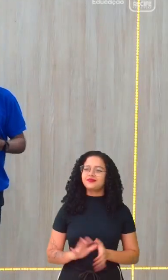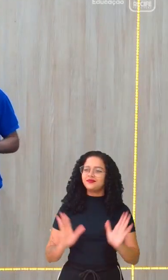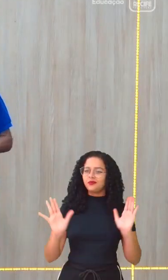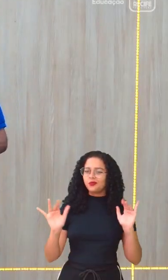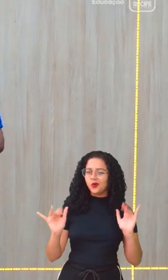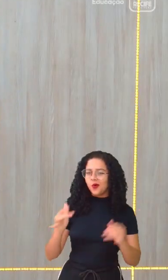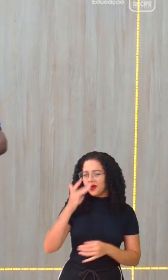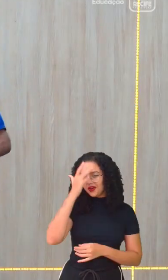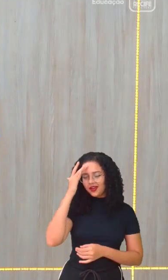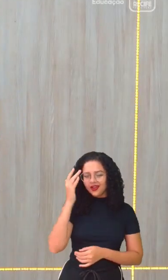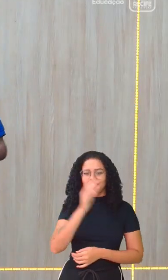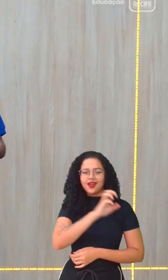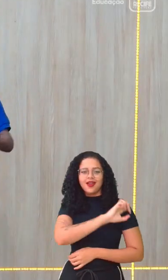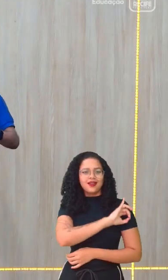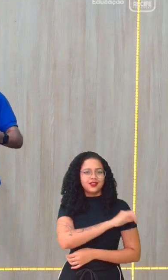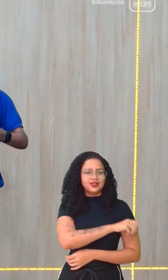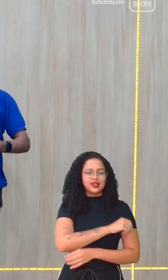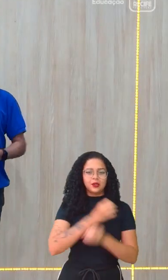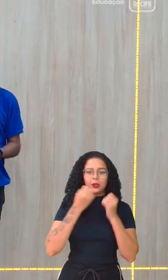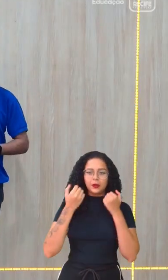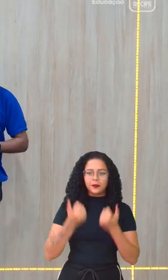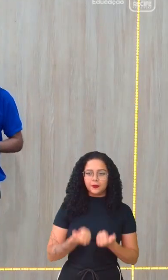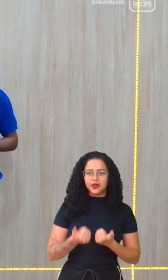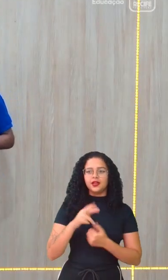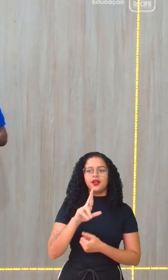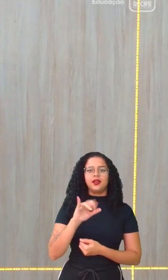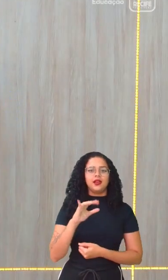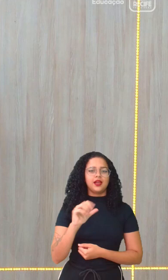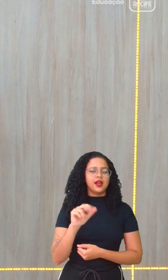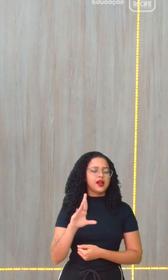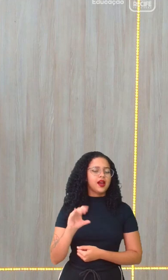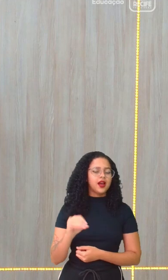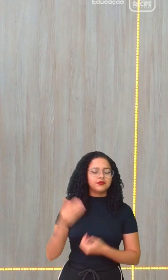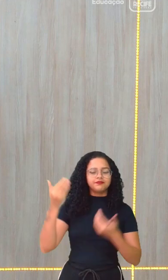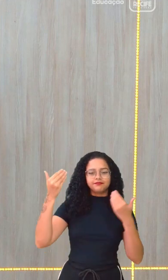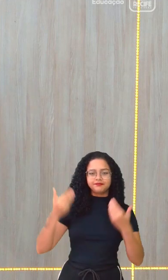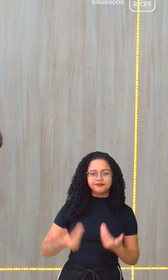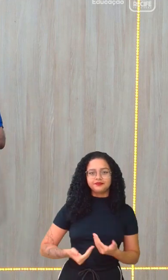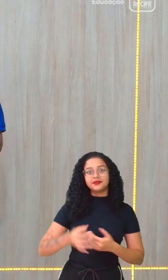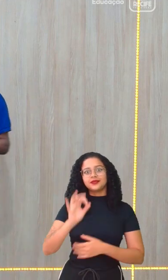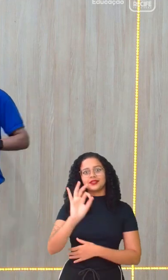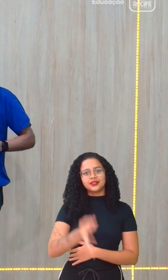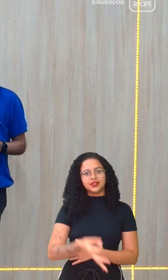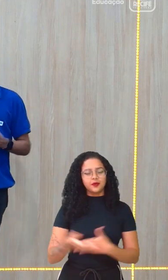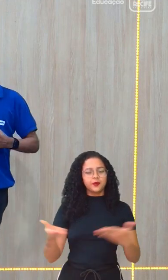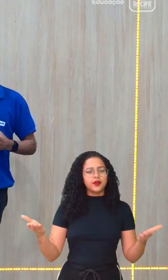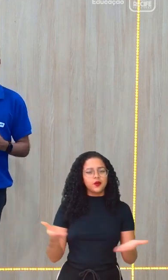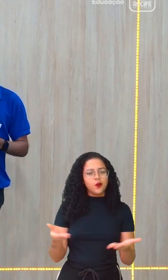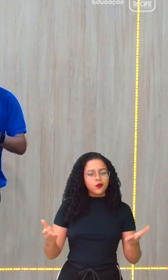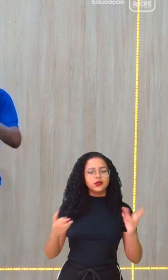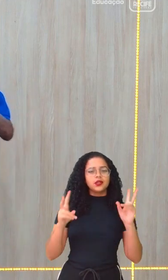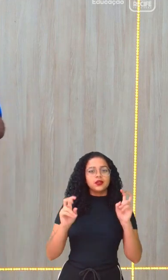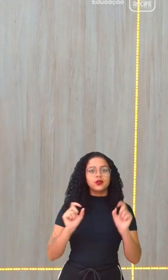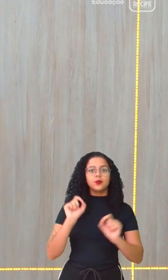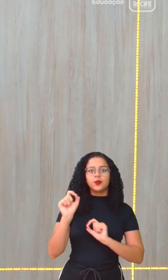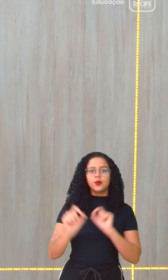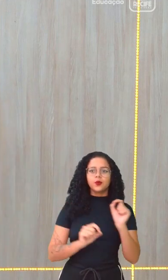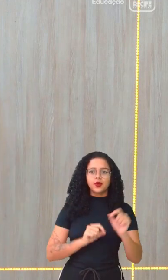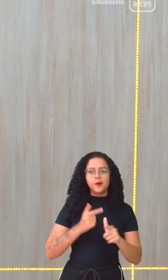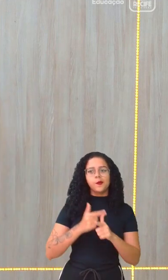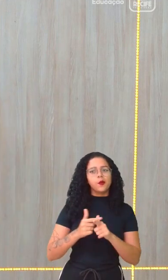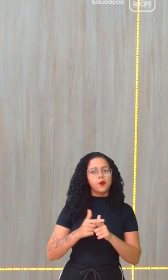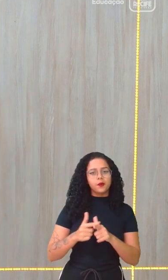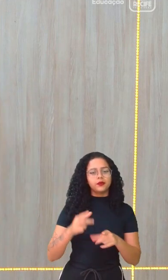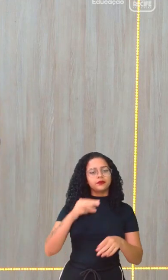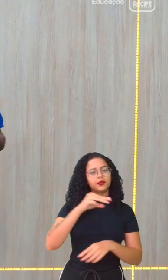Fala, galerinha do EJA, tudo bem? Ricardinho Matemática na área, exatamente. E hoje vamos trabalhar